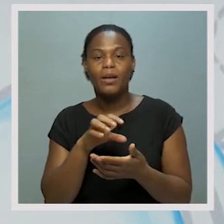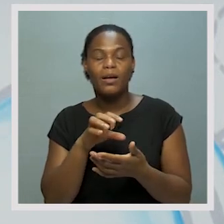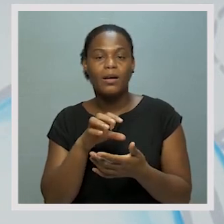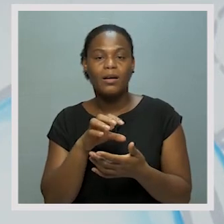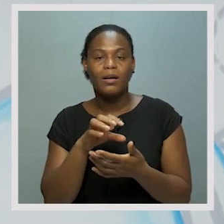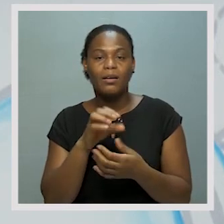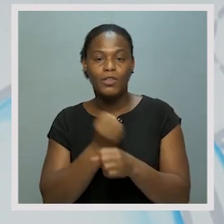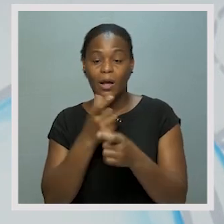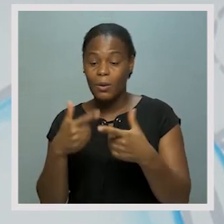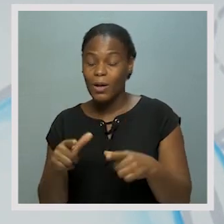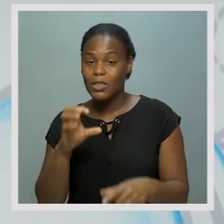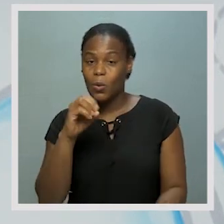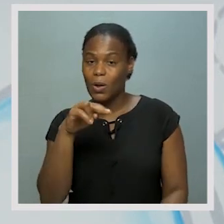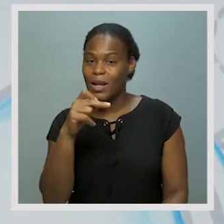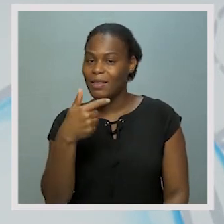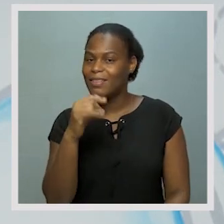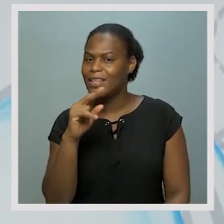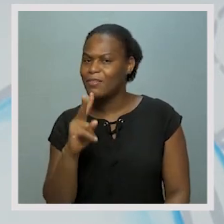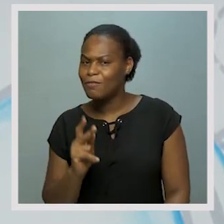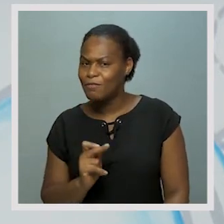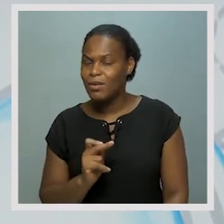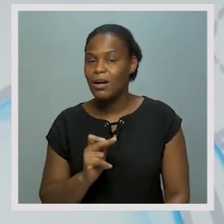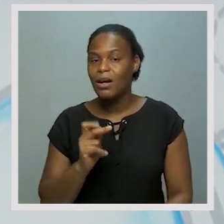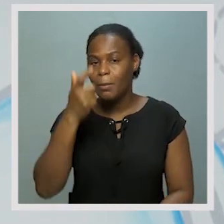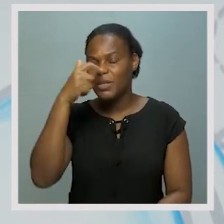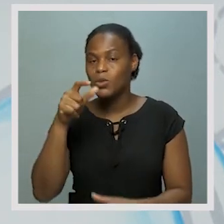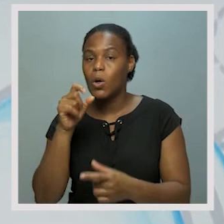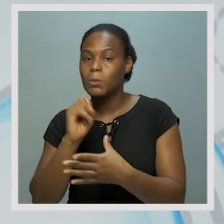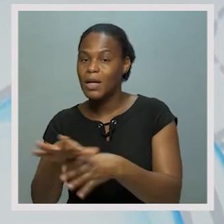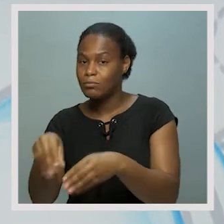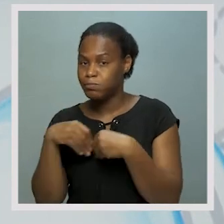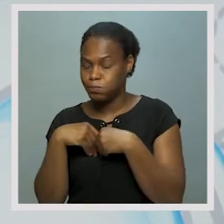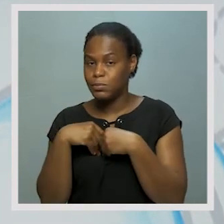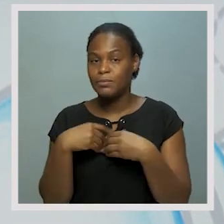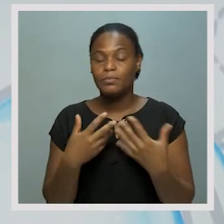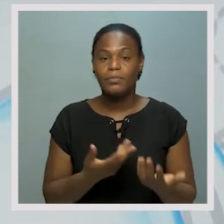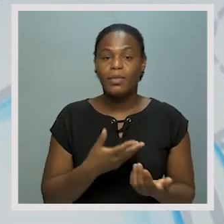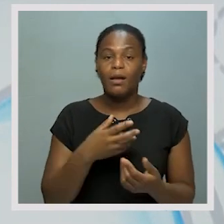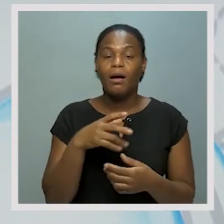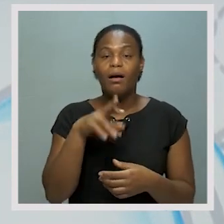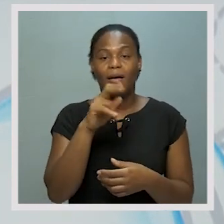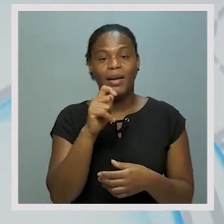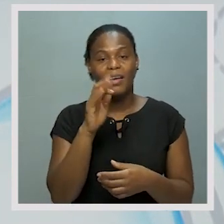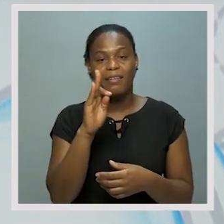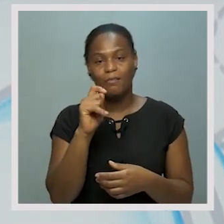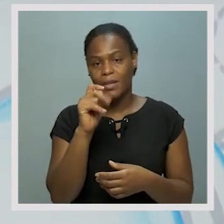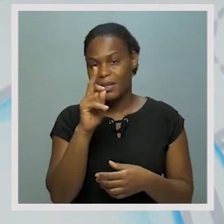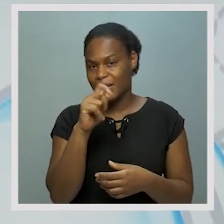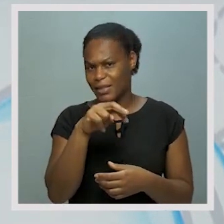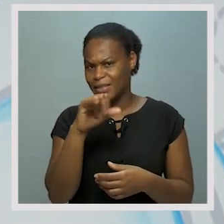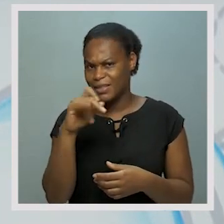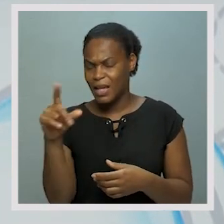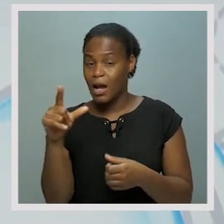função de linguagem conativa centra-se no destinatário, função de linguagem referencial